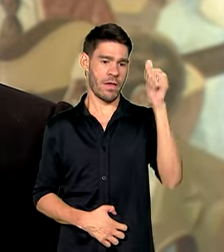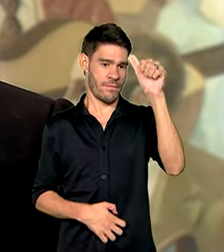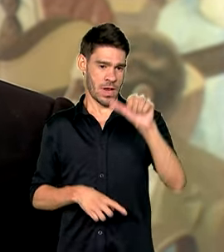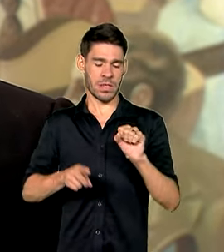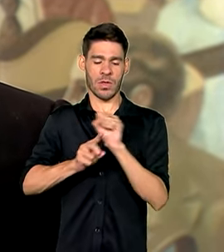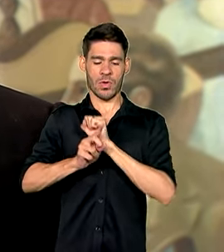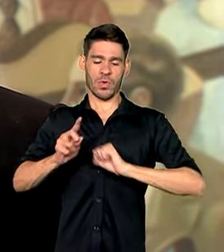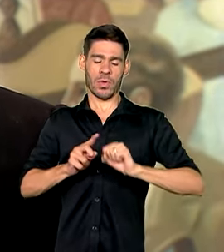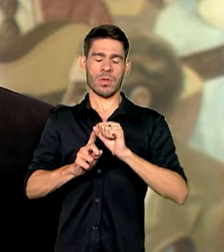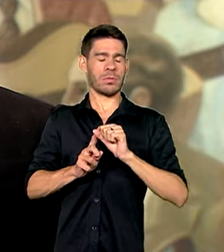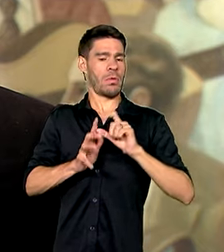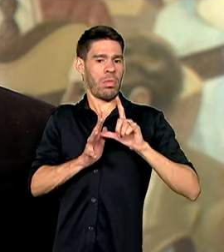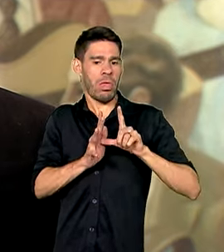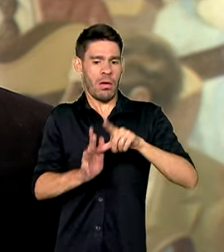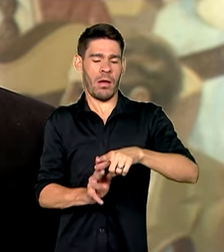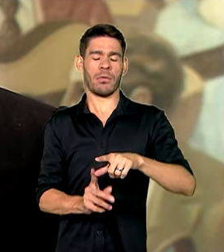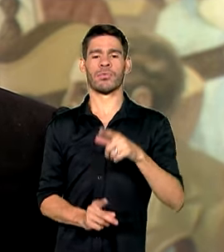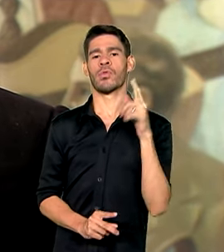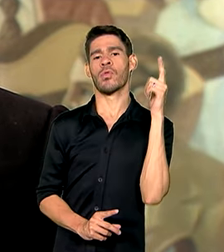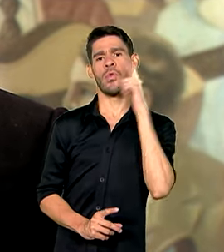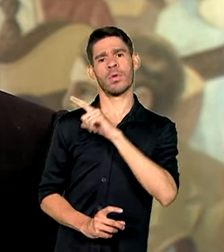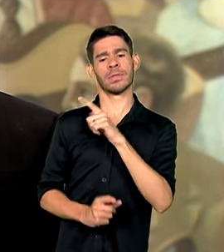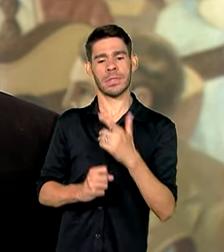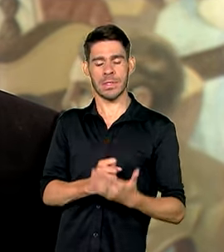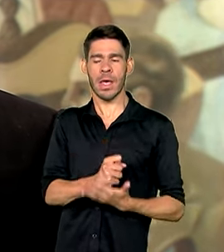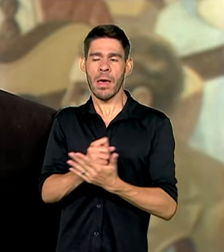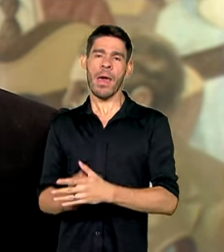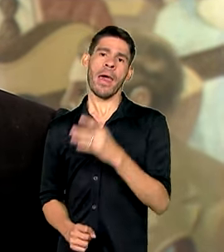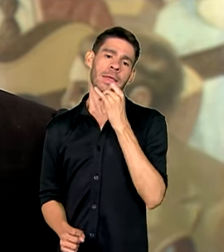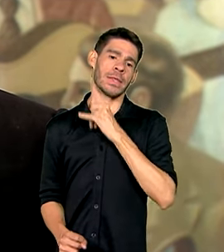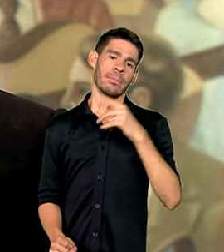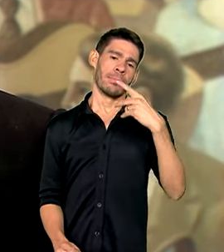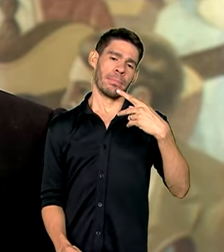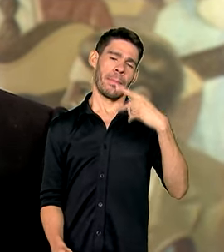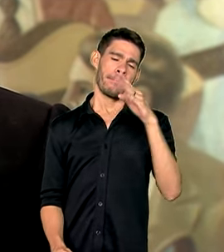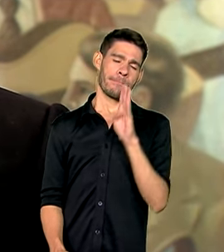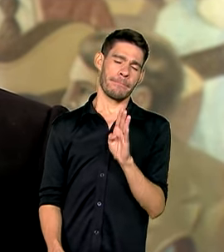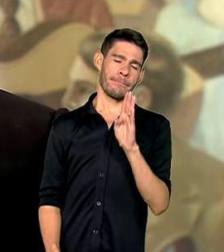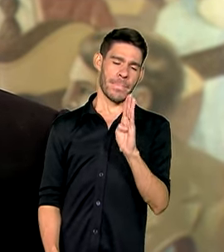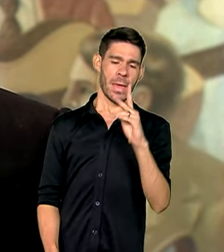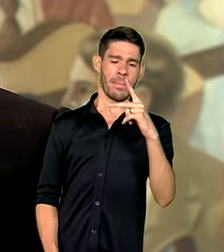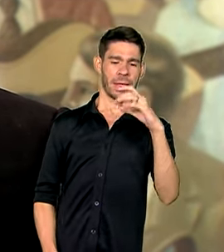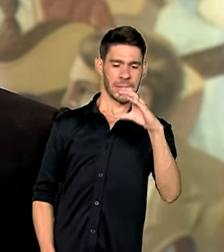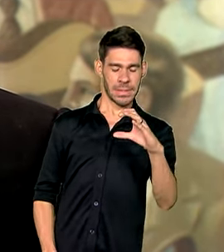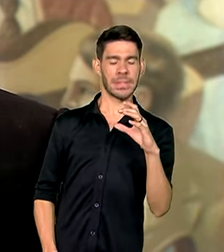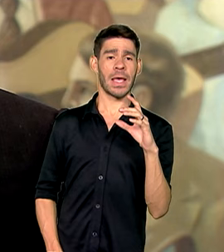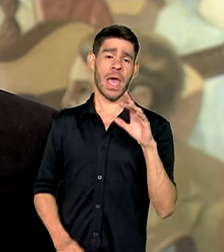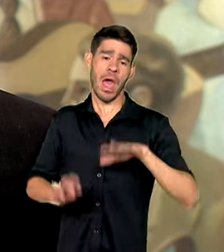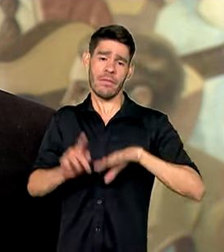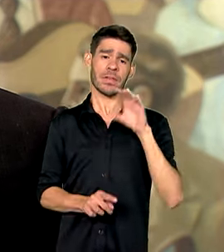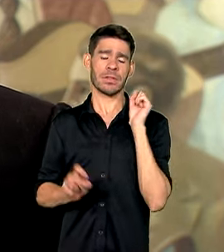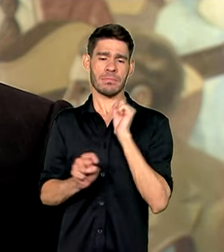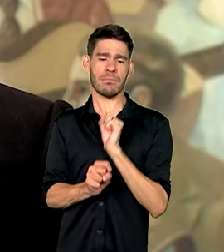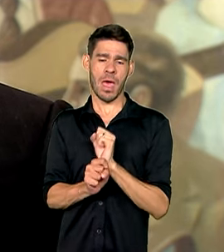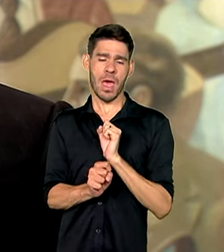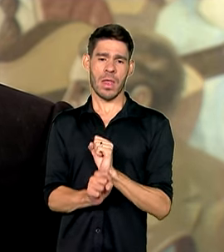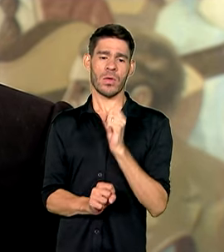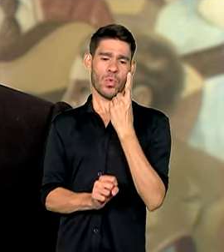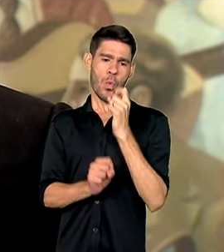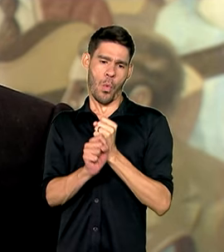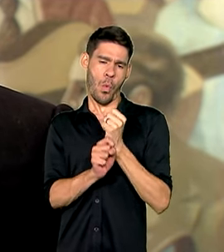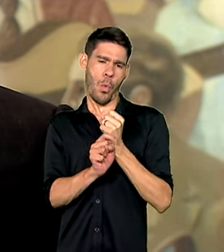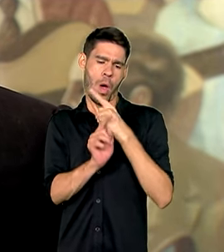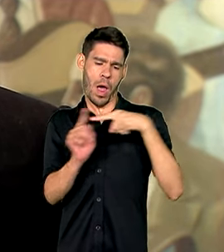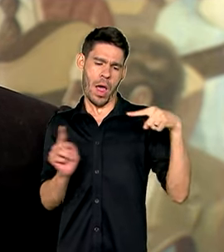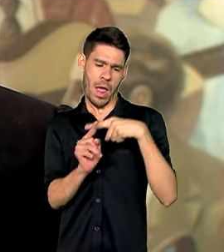sociais isso faz com que o benefício saia mais rápido então o BPC louas normalmente dessas pessoas tá esperando às vezes um ano ano e meio e o tempo